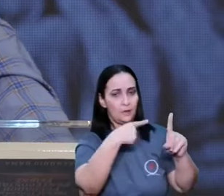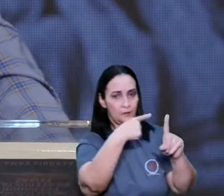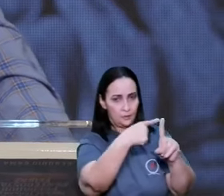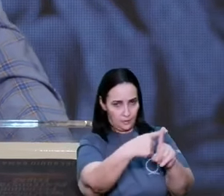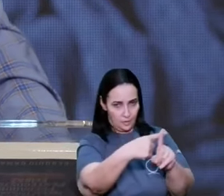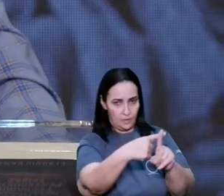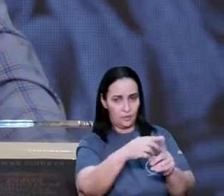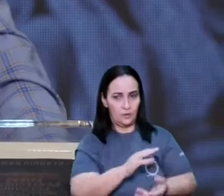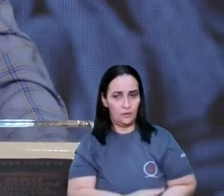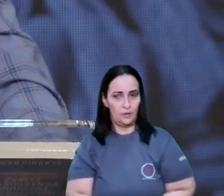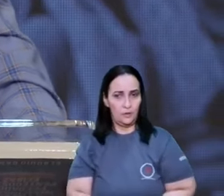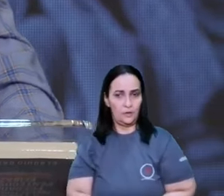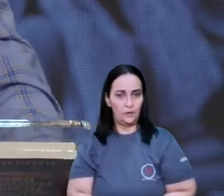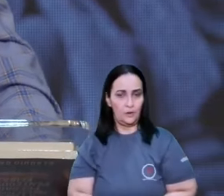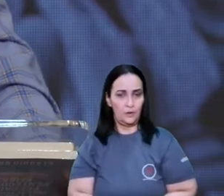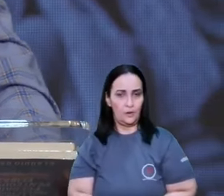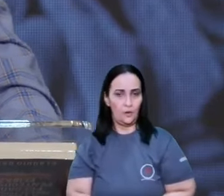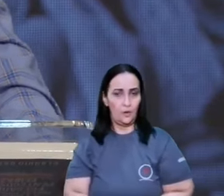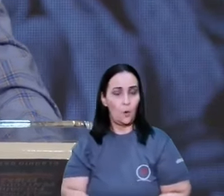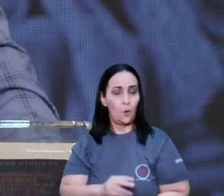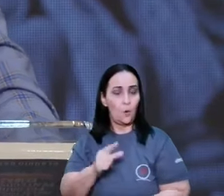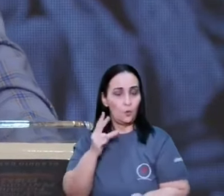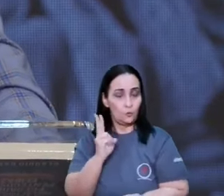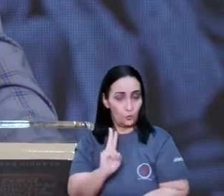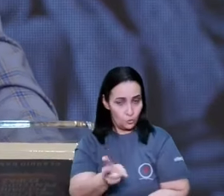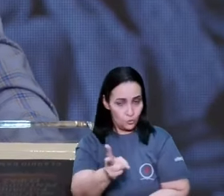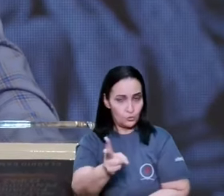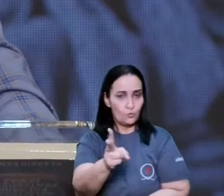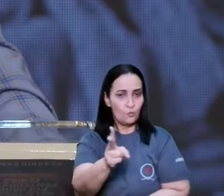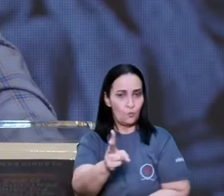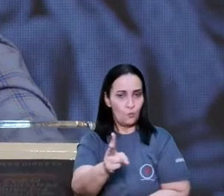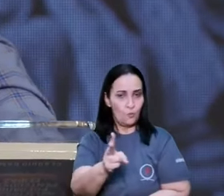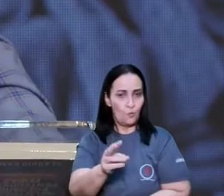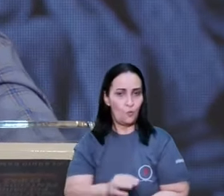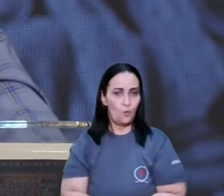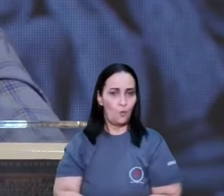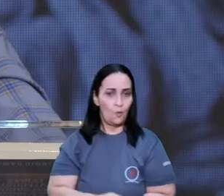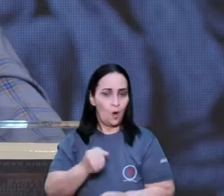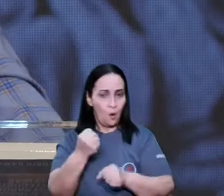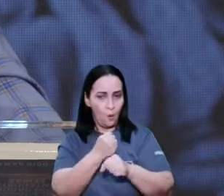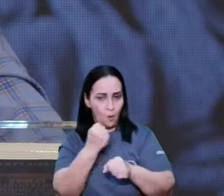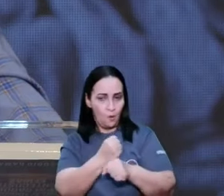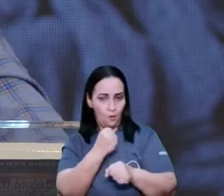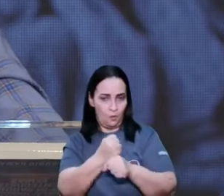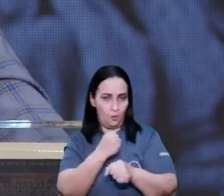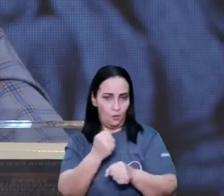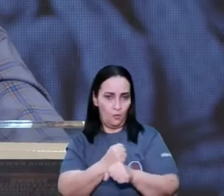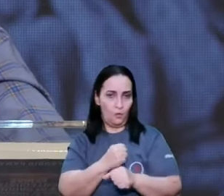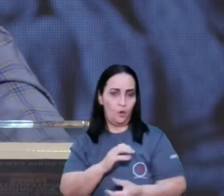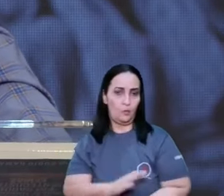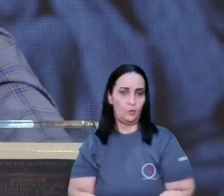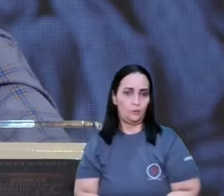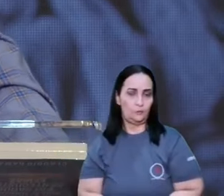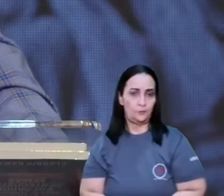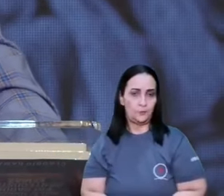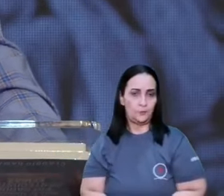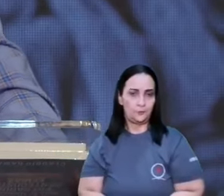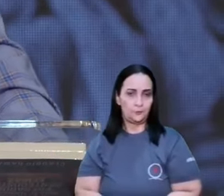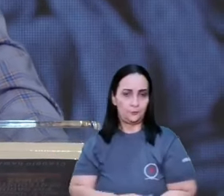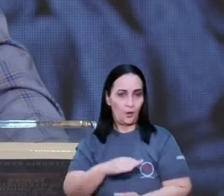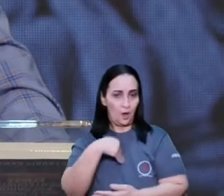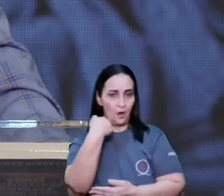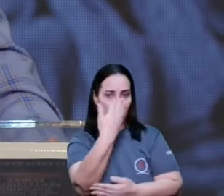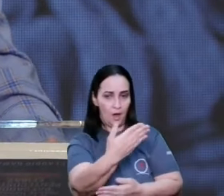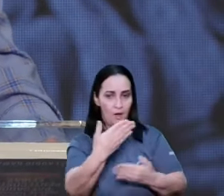embo a igreja amanhã começaremos a emboçar a parte da frente da igreja estamos vivendo um